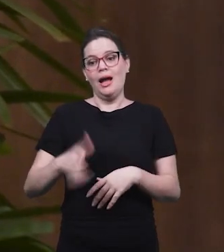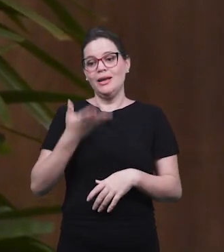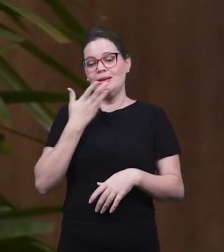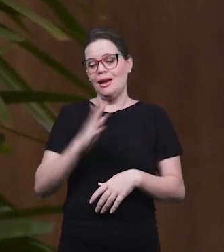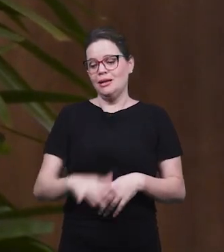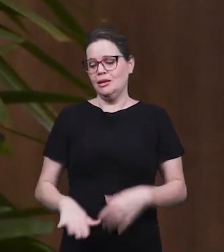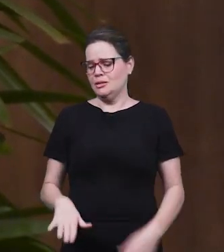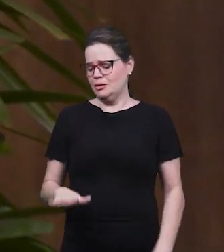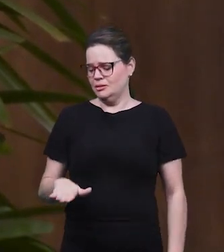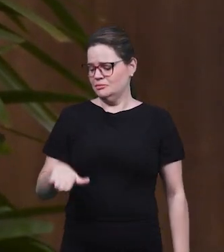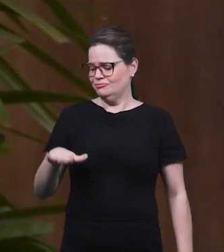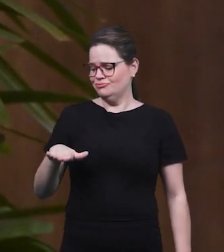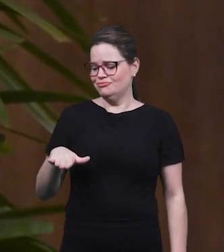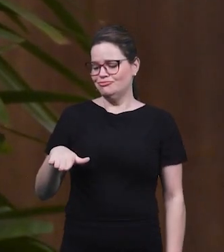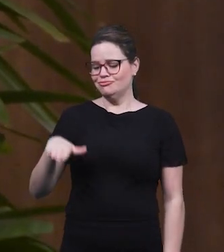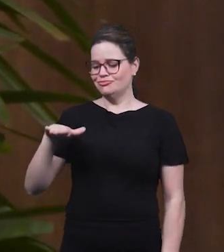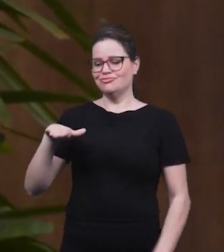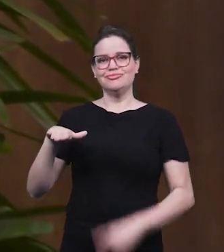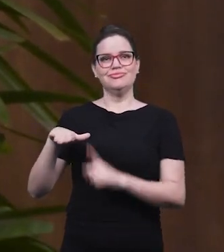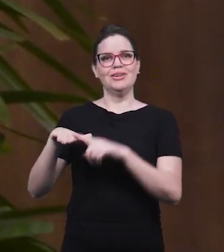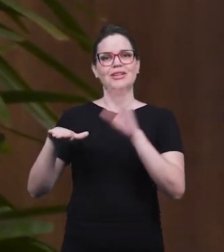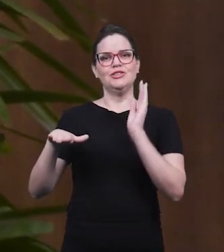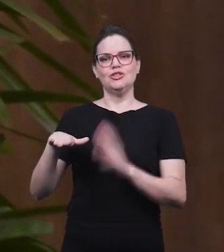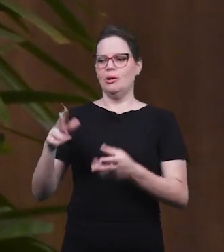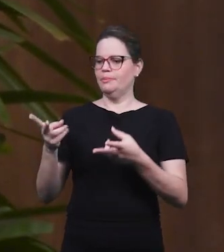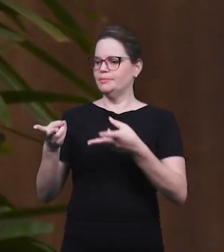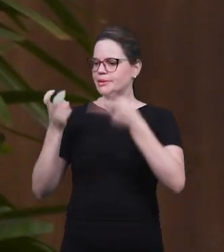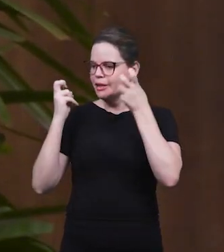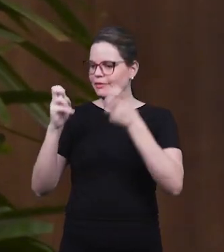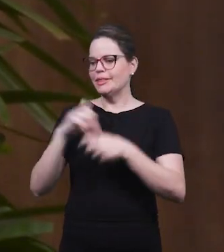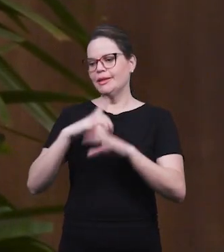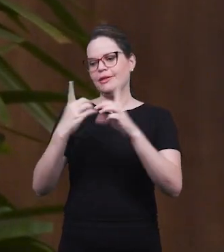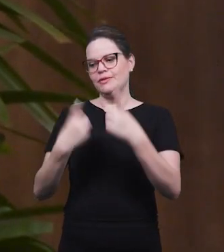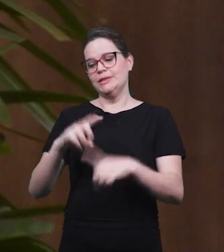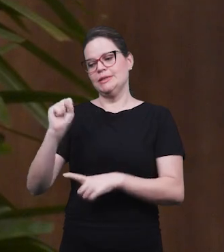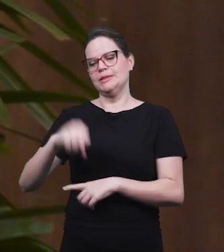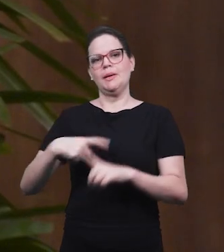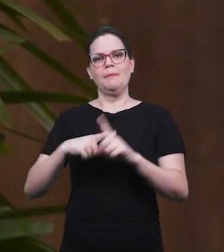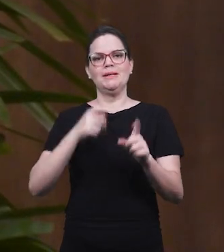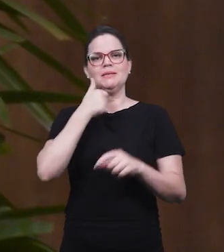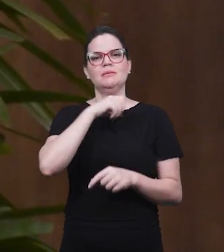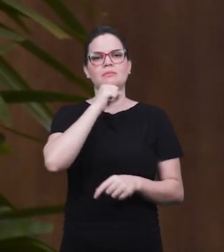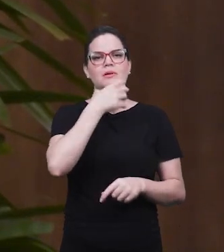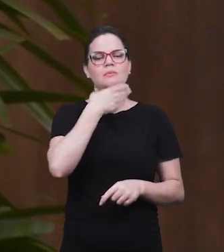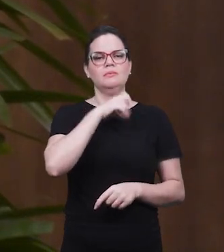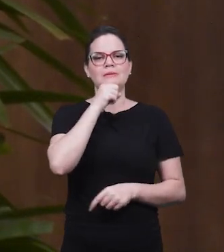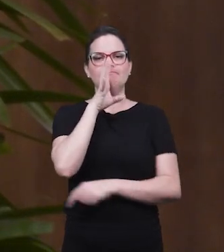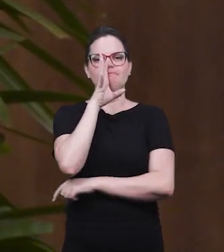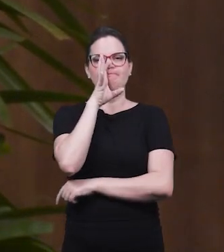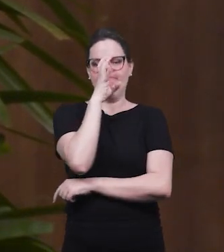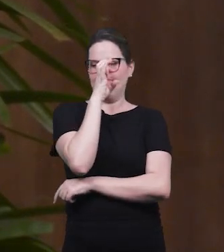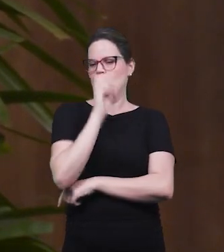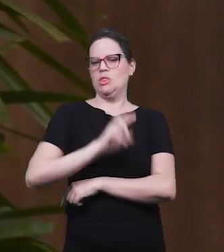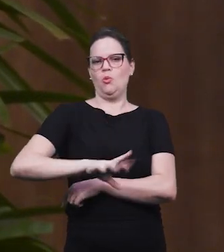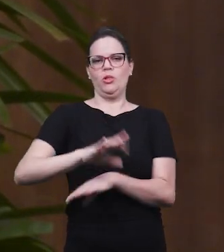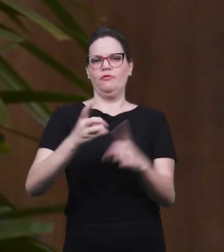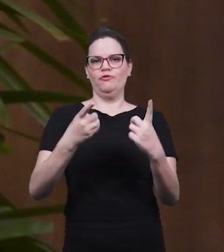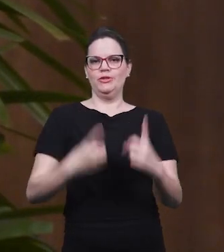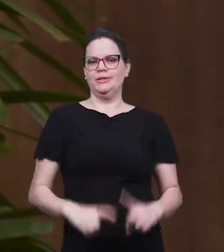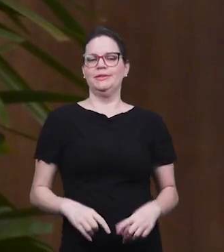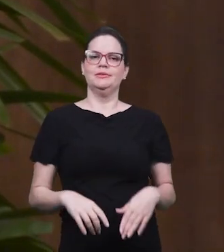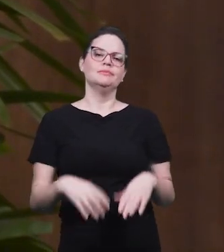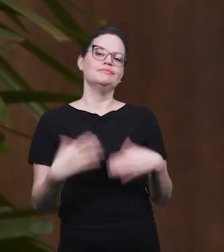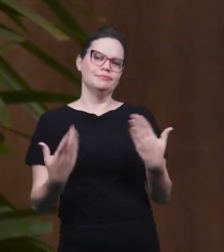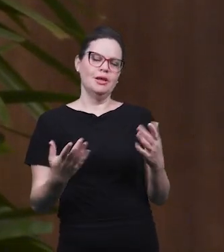um pouquinho mais, que já está bem nítido, mas continua assim, né? Essa aceitação também da família, não é